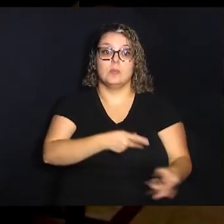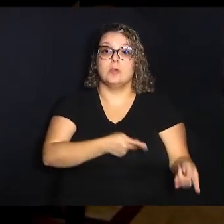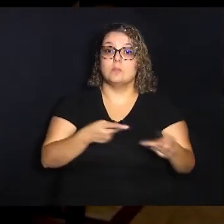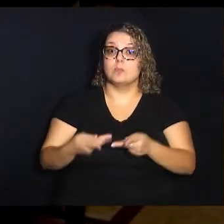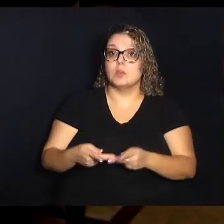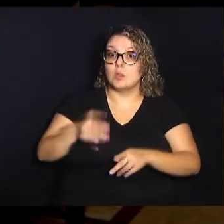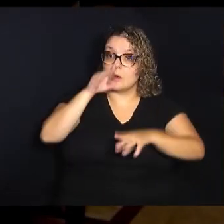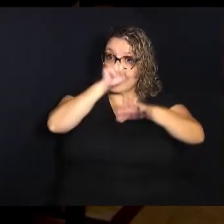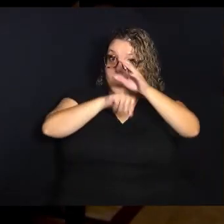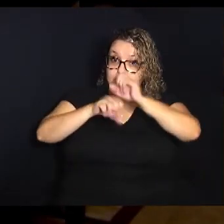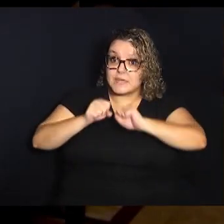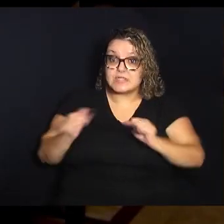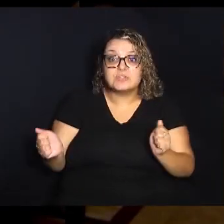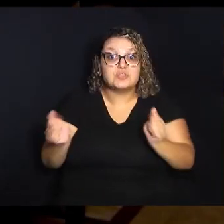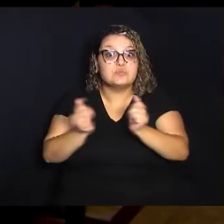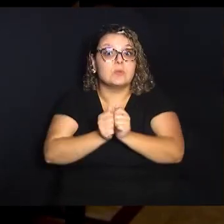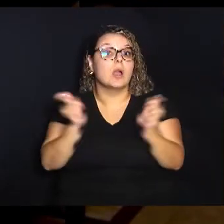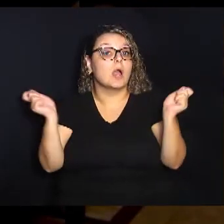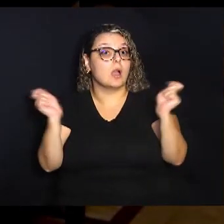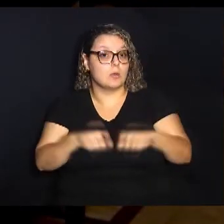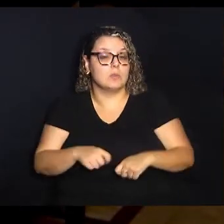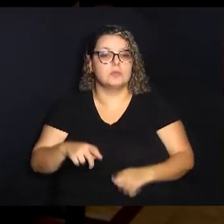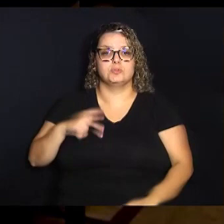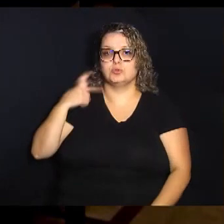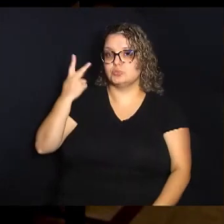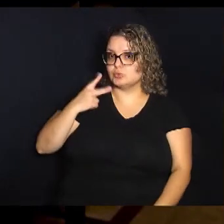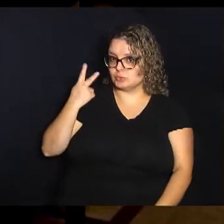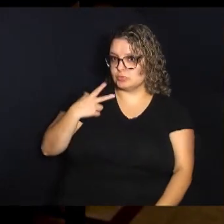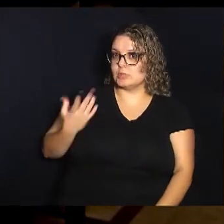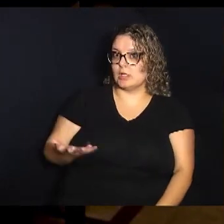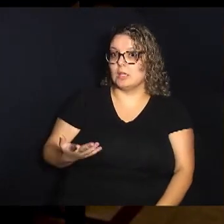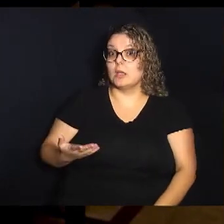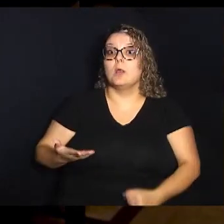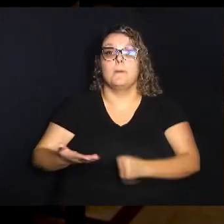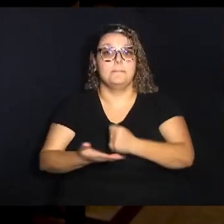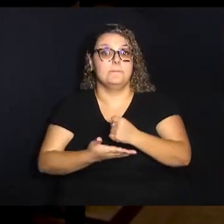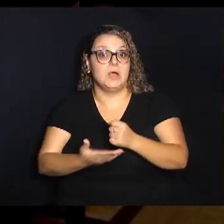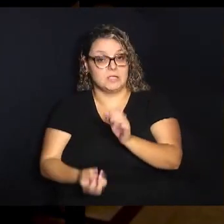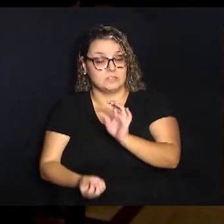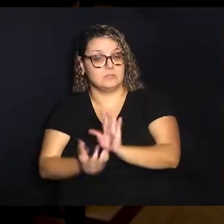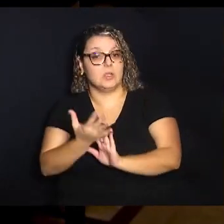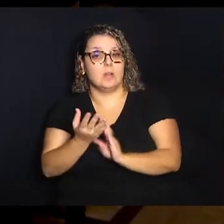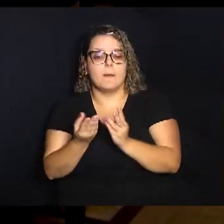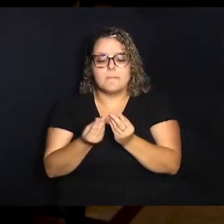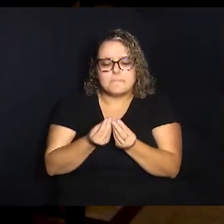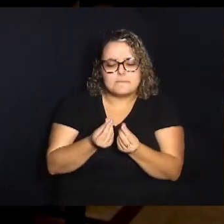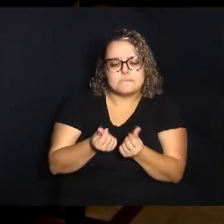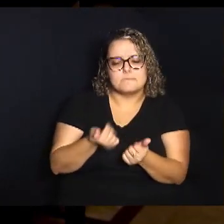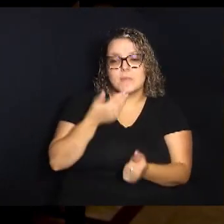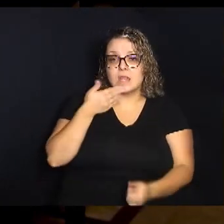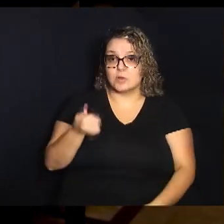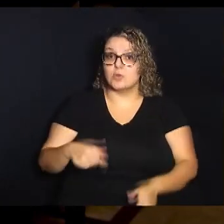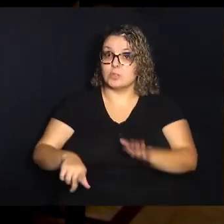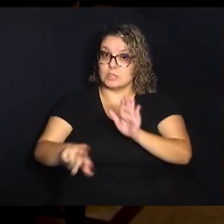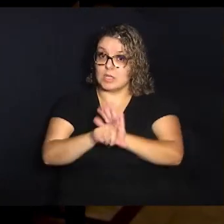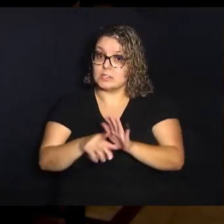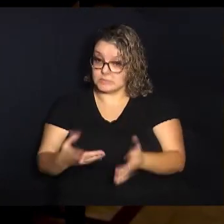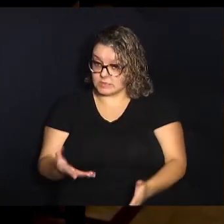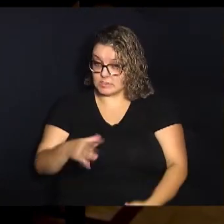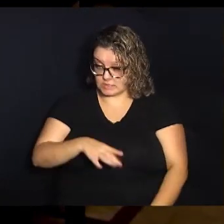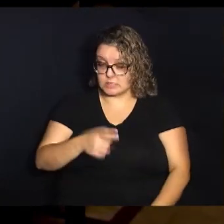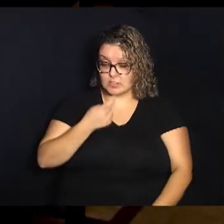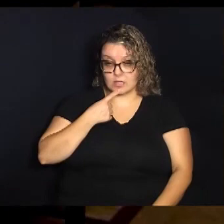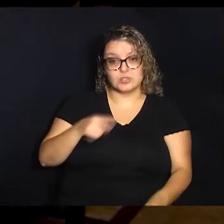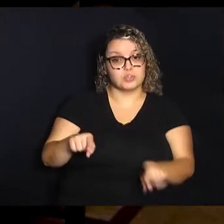de perto as competências do Poder Legislativo, que basicamente cria e aperfeiçoa as leis da cidade, além